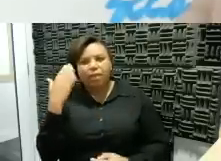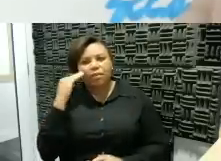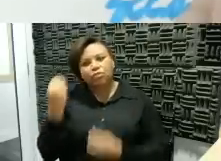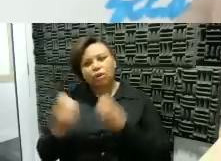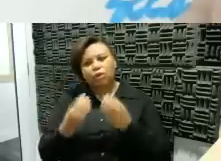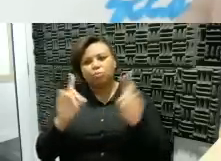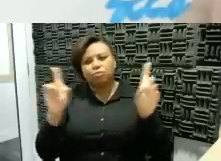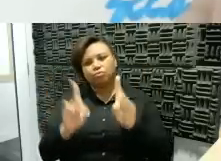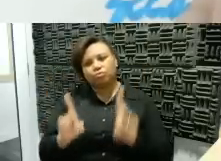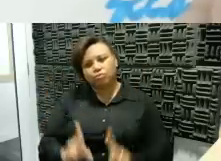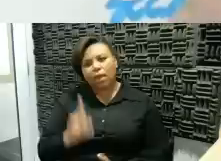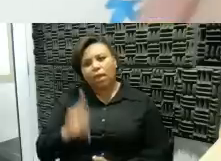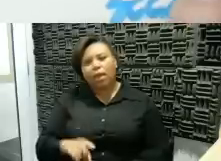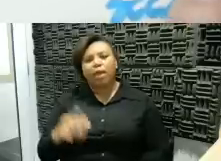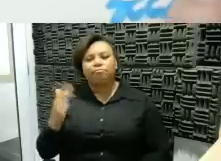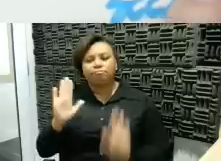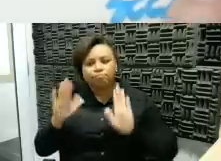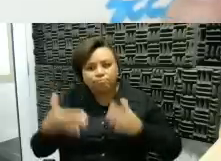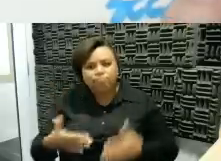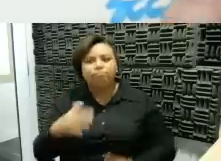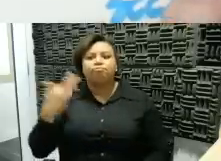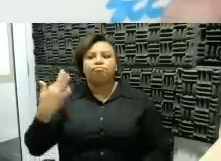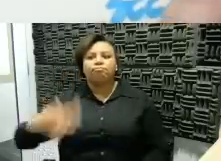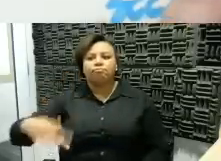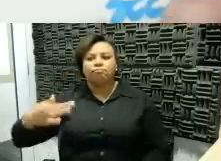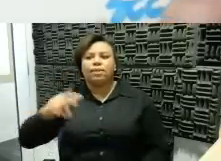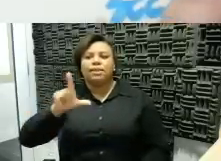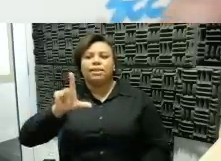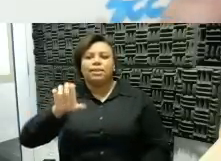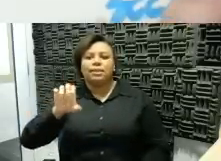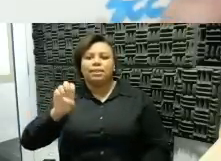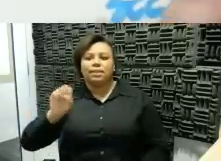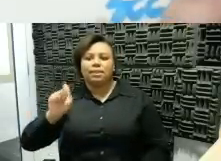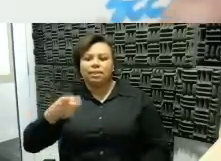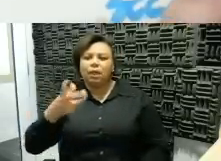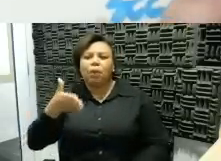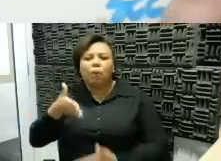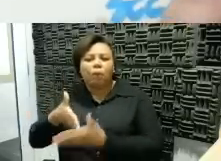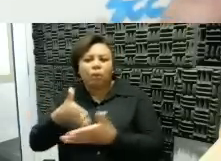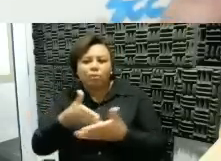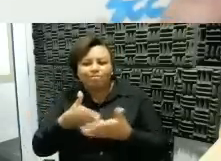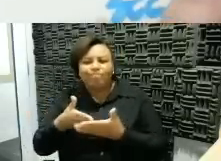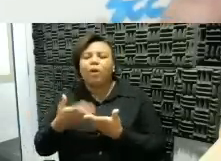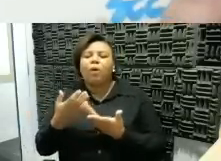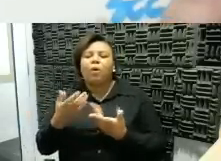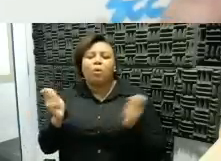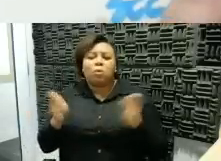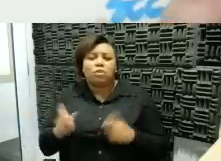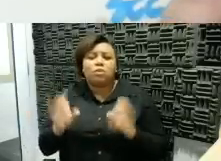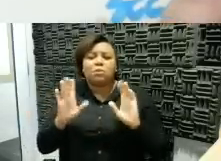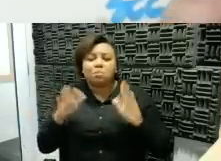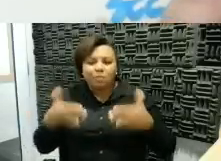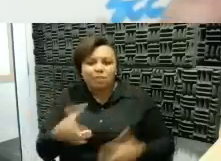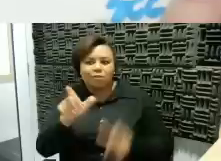lesão a lesão ou o impedimento ou a condição específica né daquela pessoa e a consequência disso